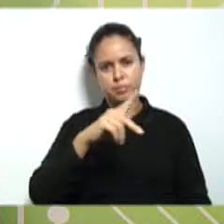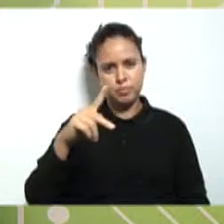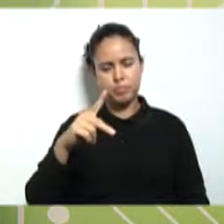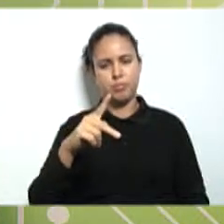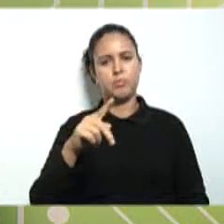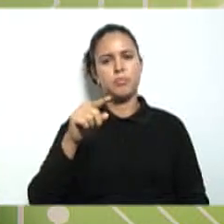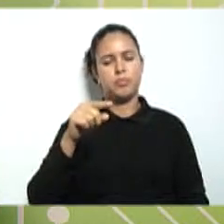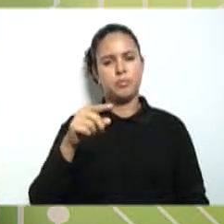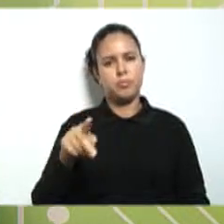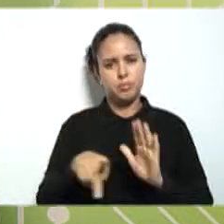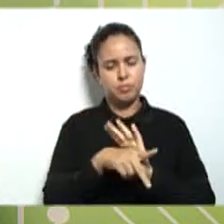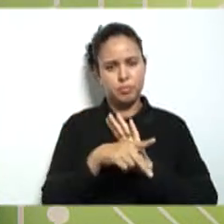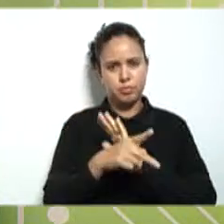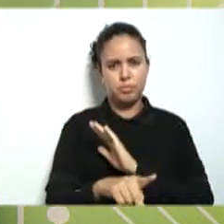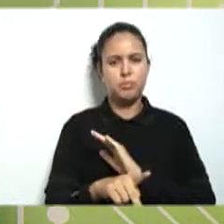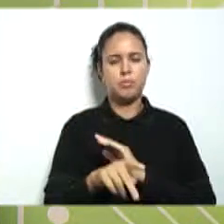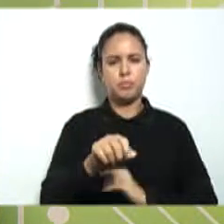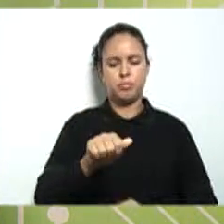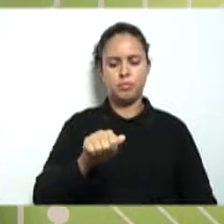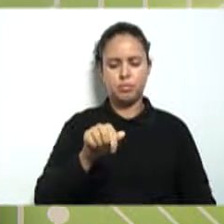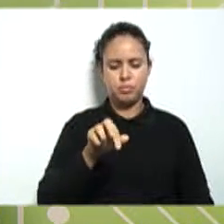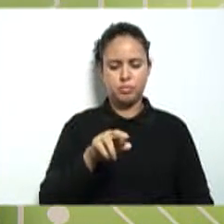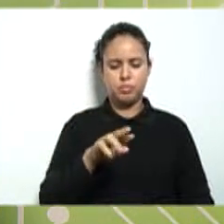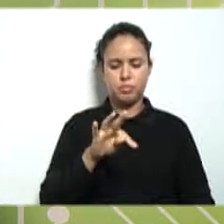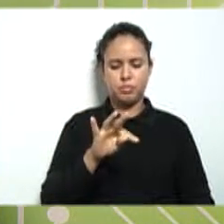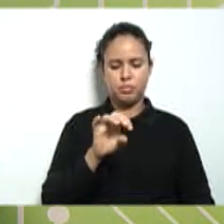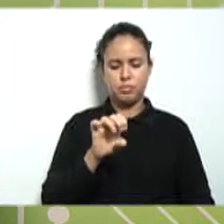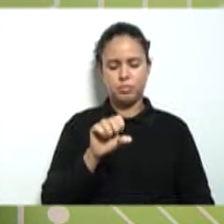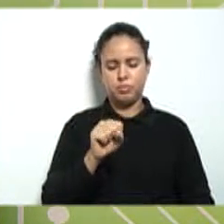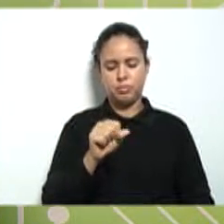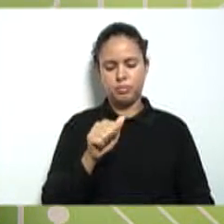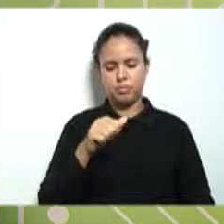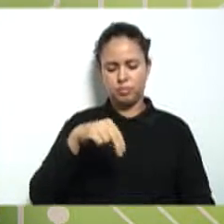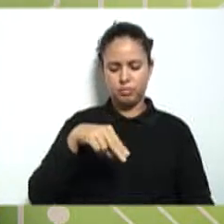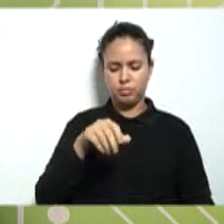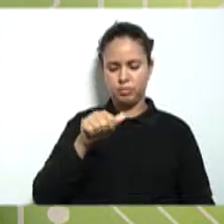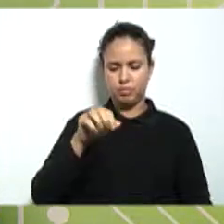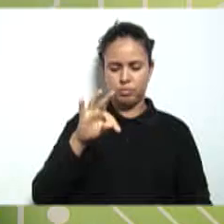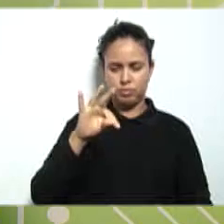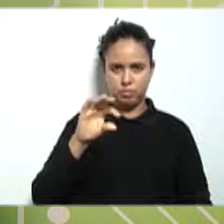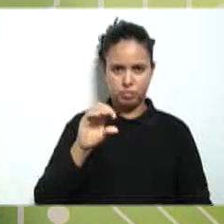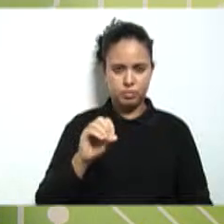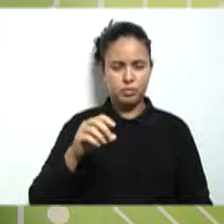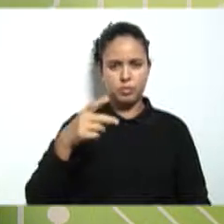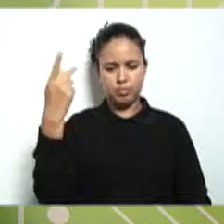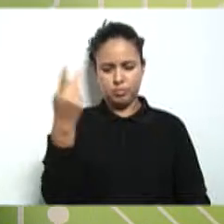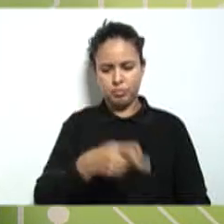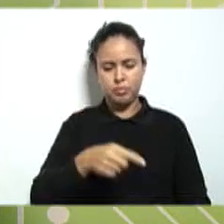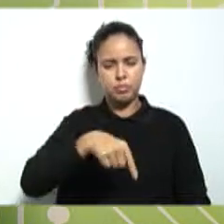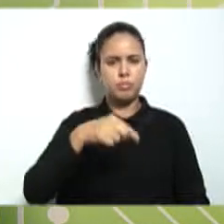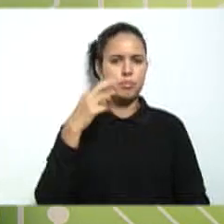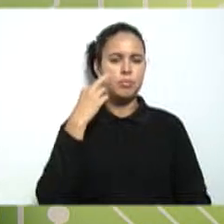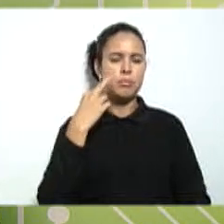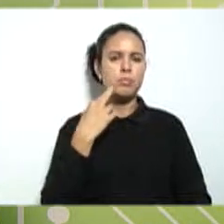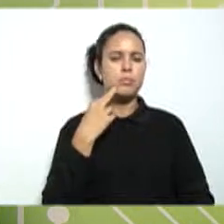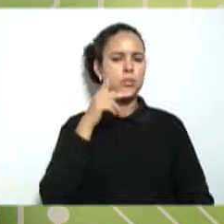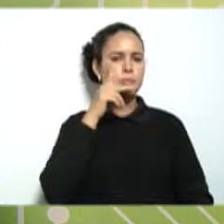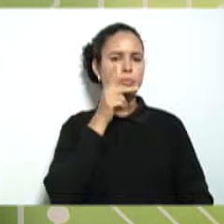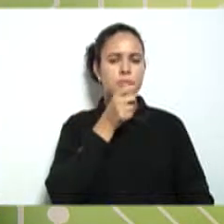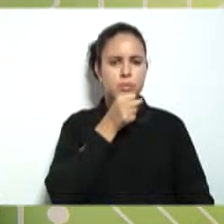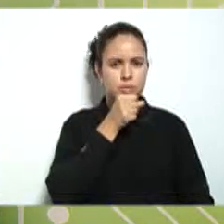região. Biojoias, cocares, produtos que vêm da nossa região e que podem ser comercializados aqui, mas que também